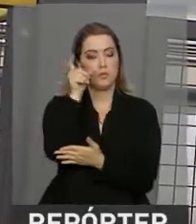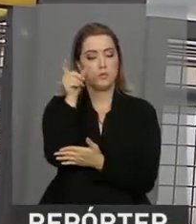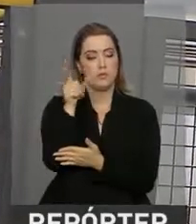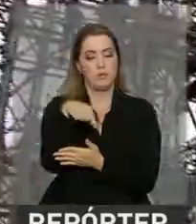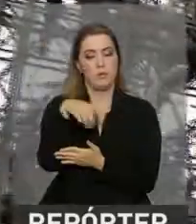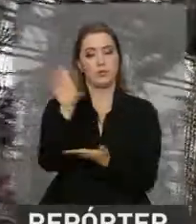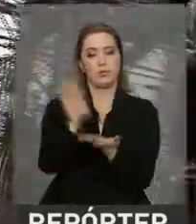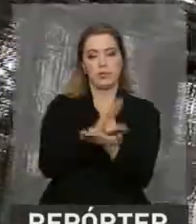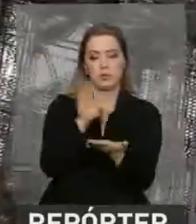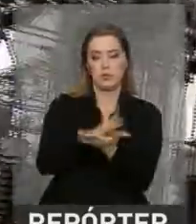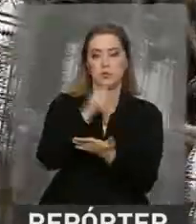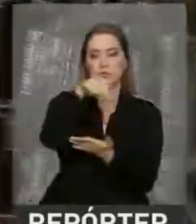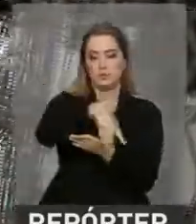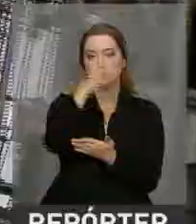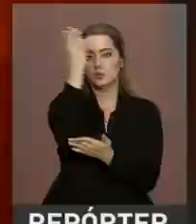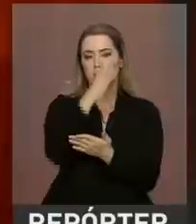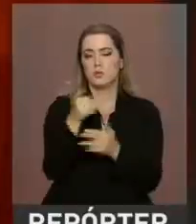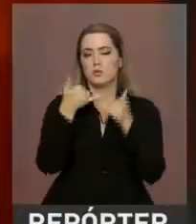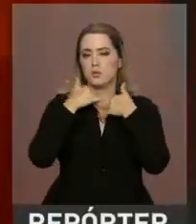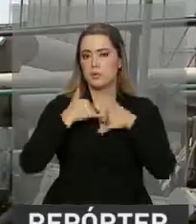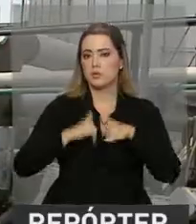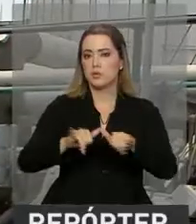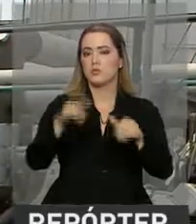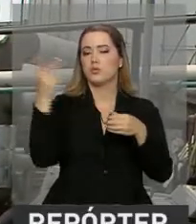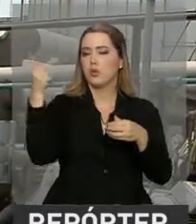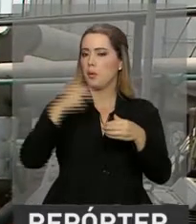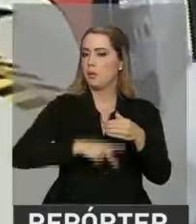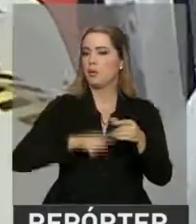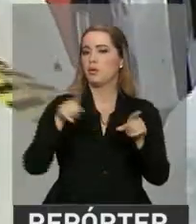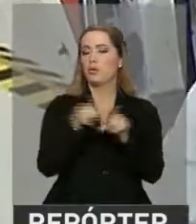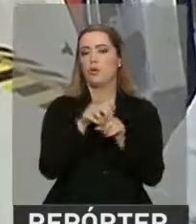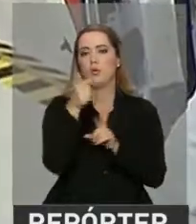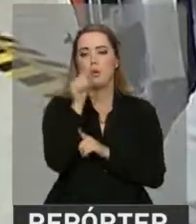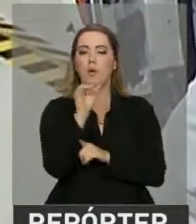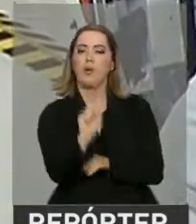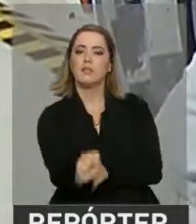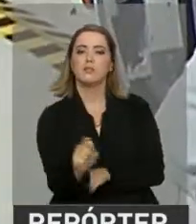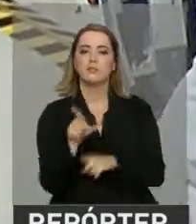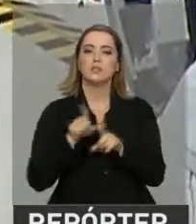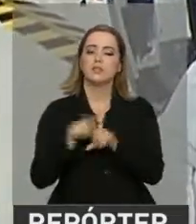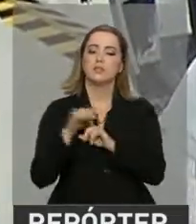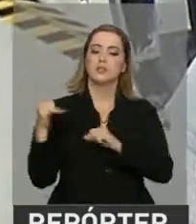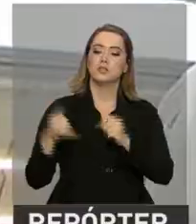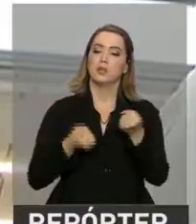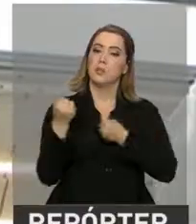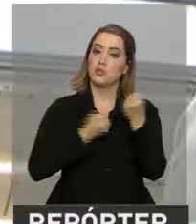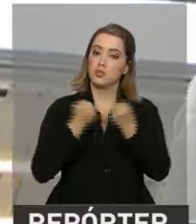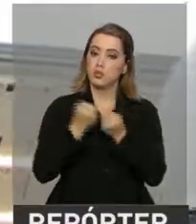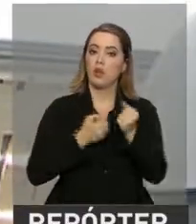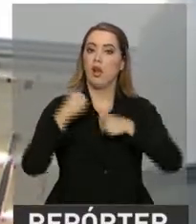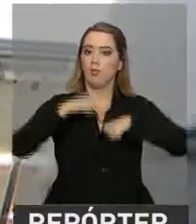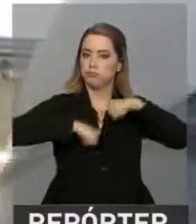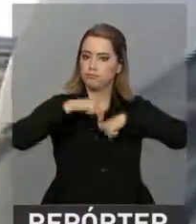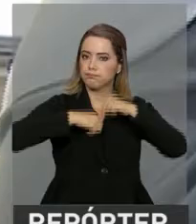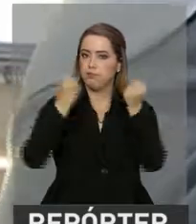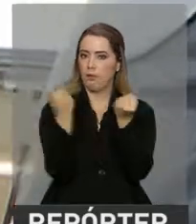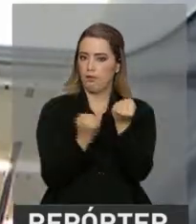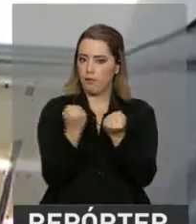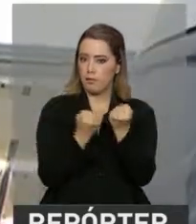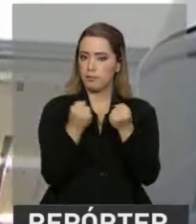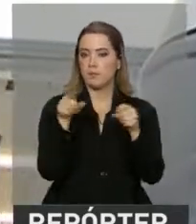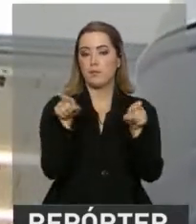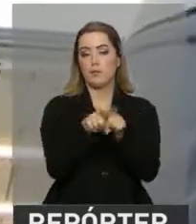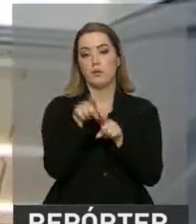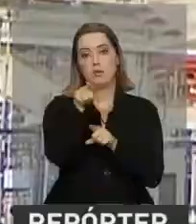brasileira em setores como energia petróleo e gás além da indústria automobilística de acordo com a Confederação